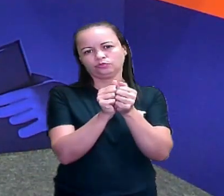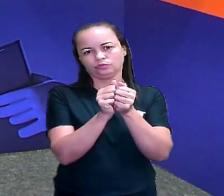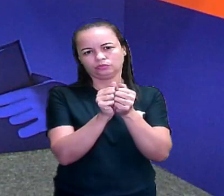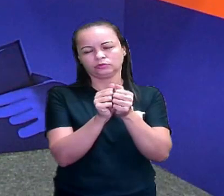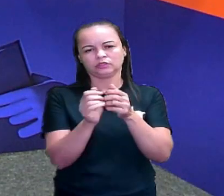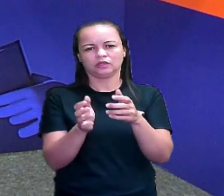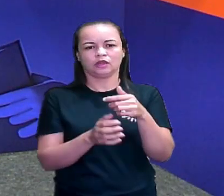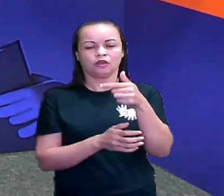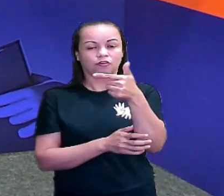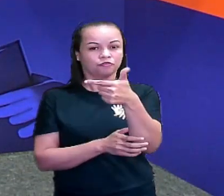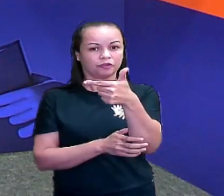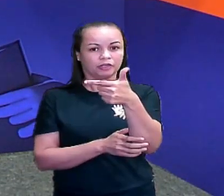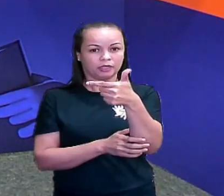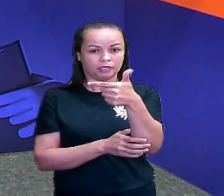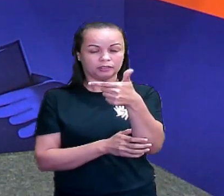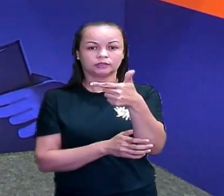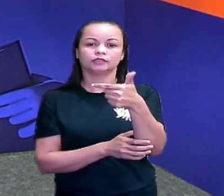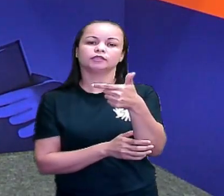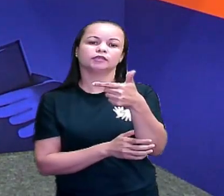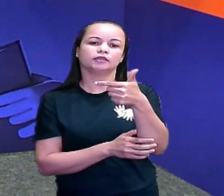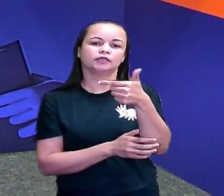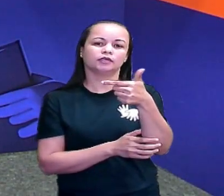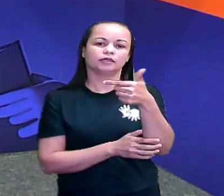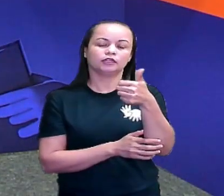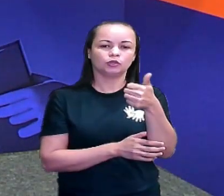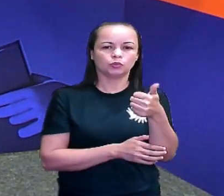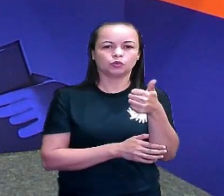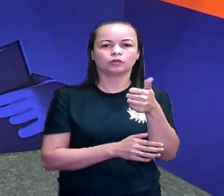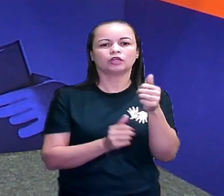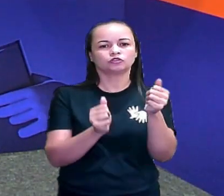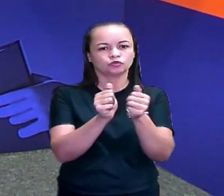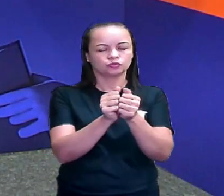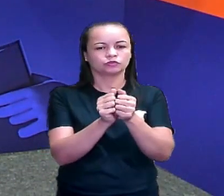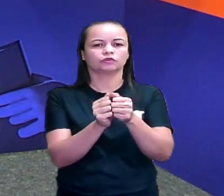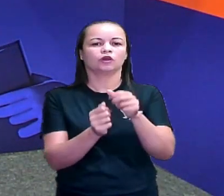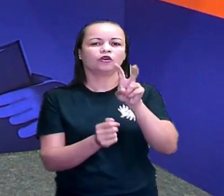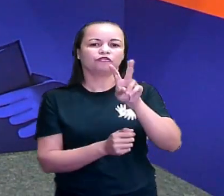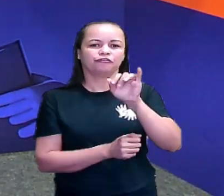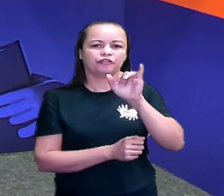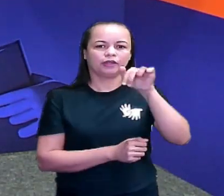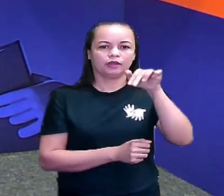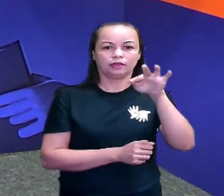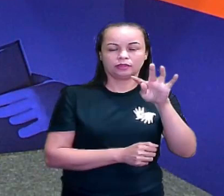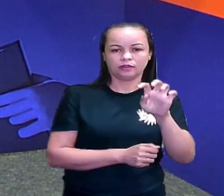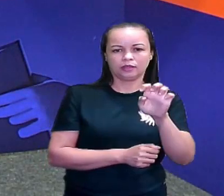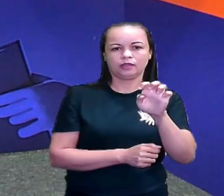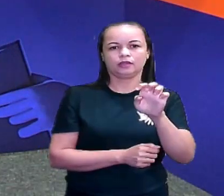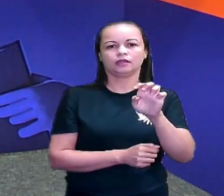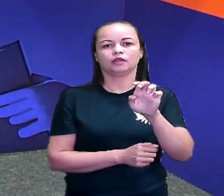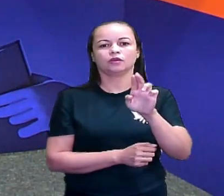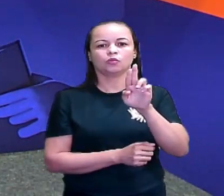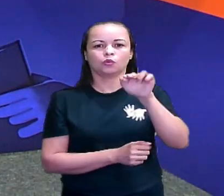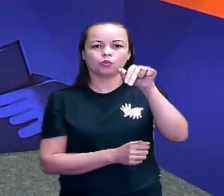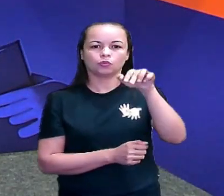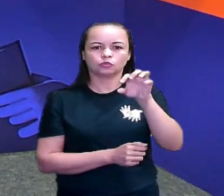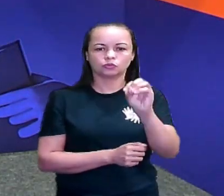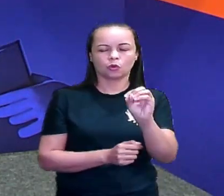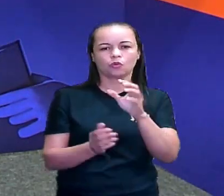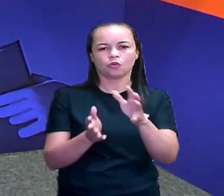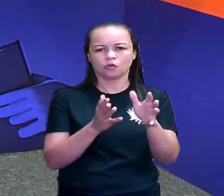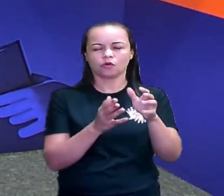20 e 1, só que a gente vai juntar numa palavra só. Fica 21,